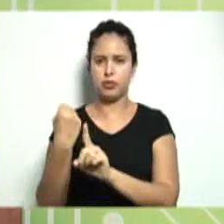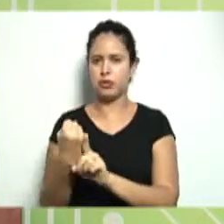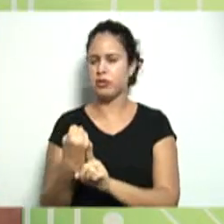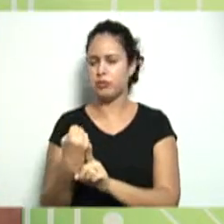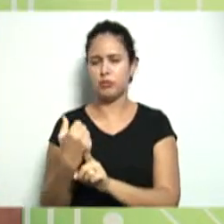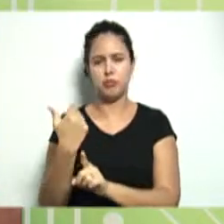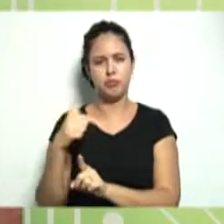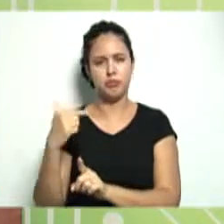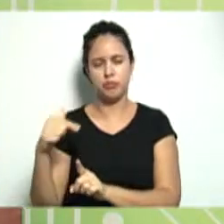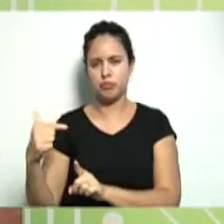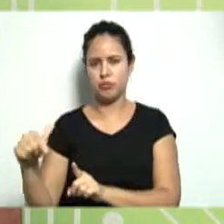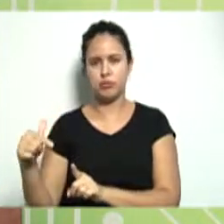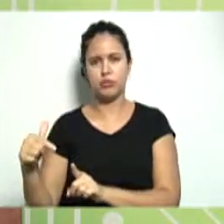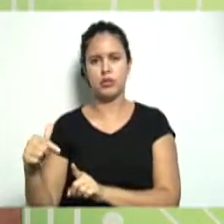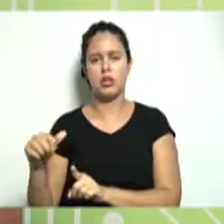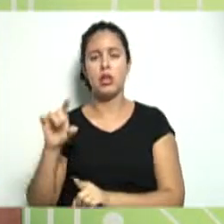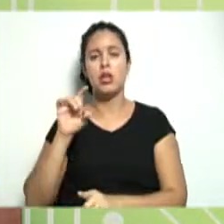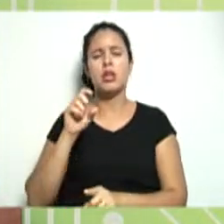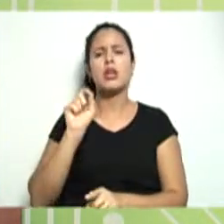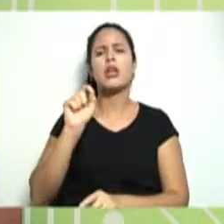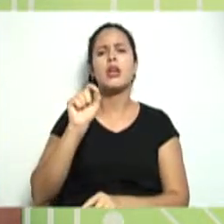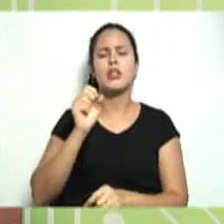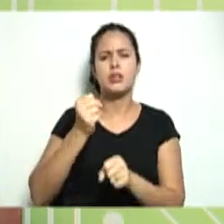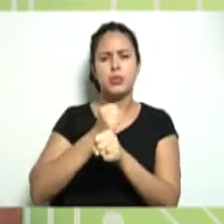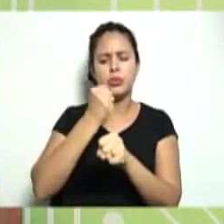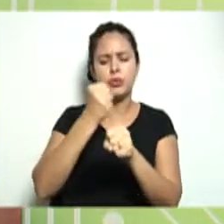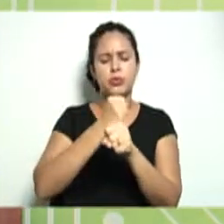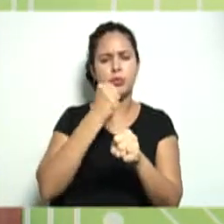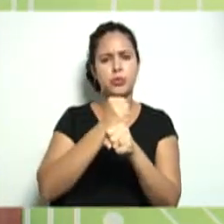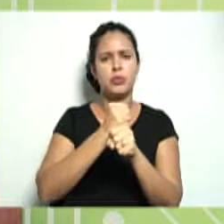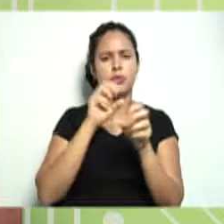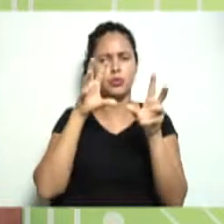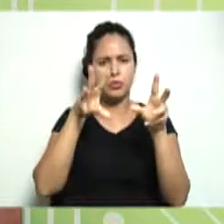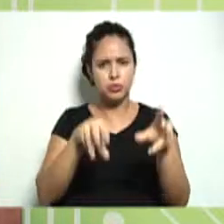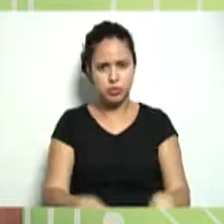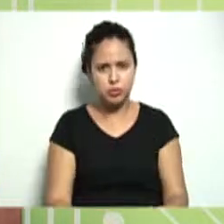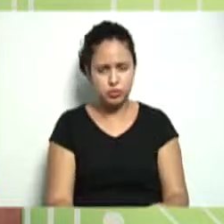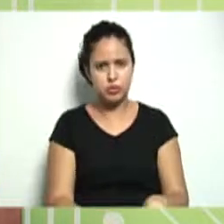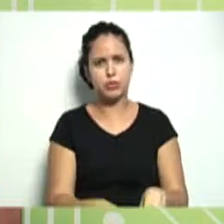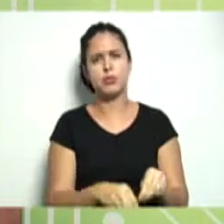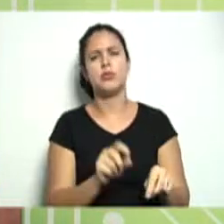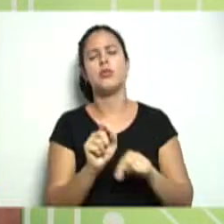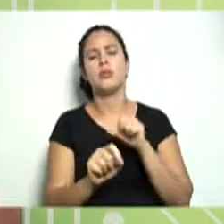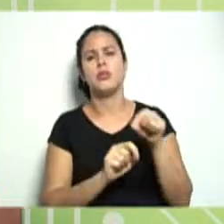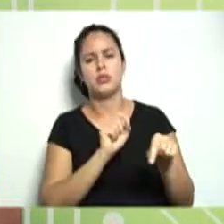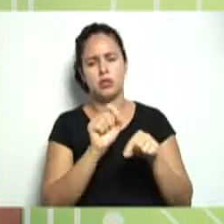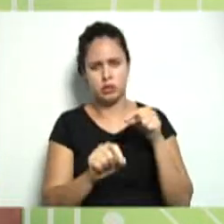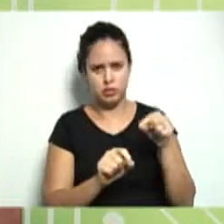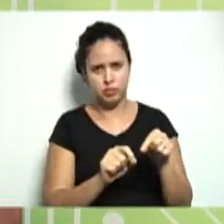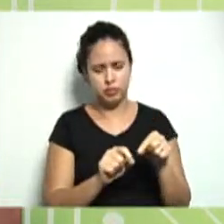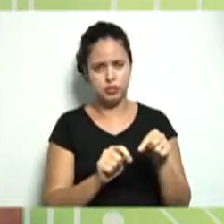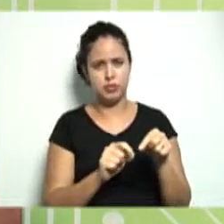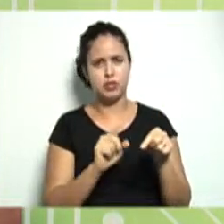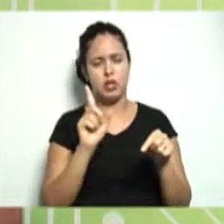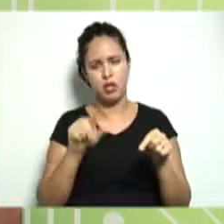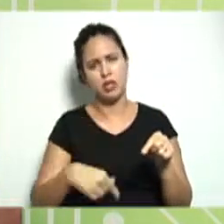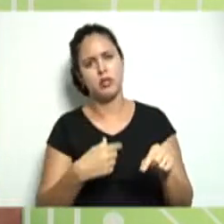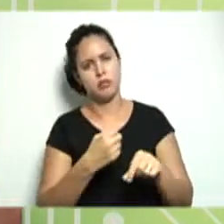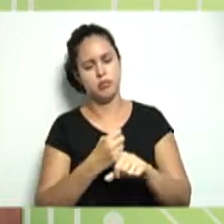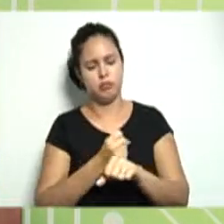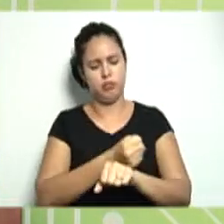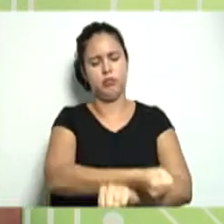fundamentos. Né, quem construía, quem executava as decisões que tinham sido tomadas pelos homens livres eram